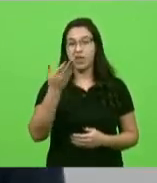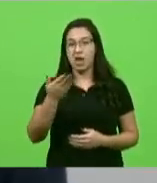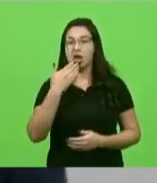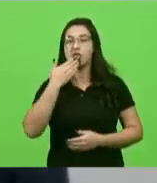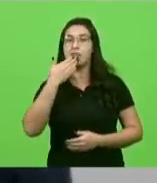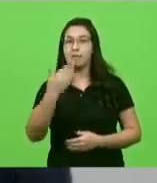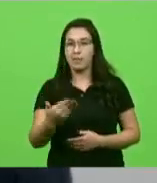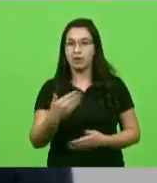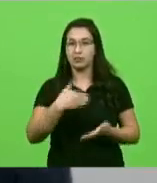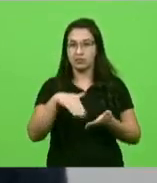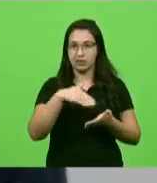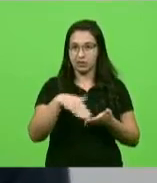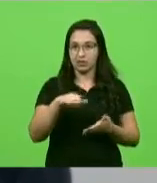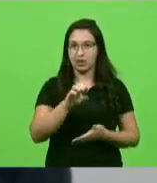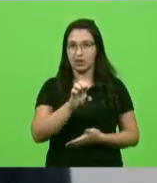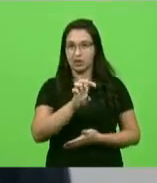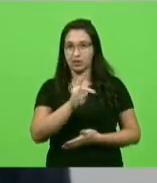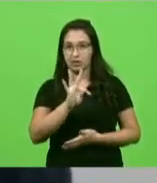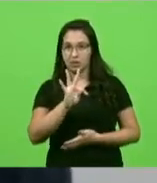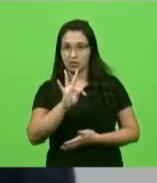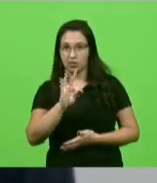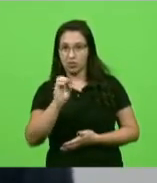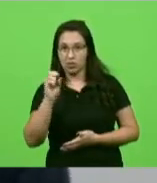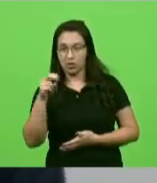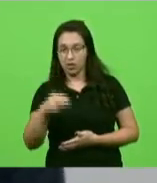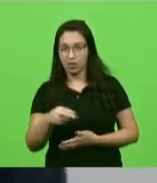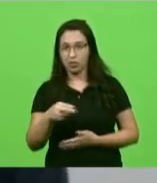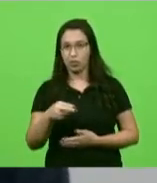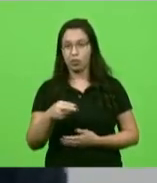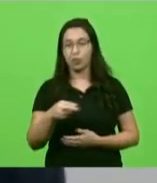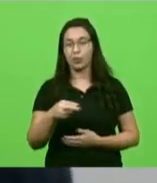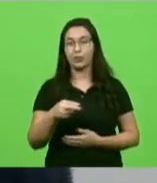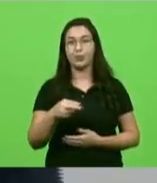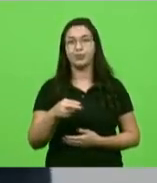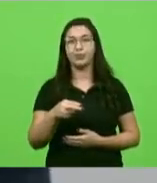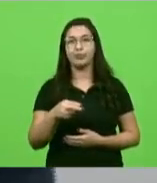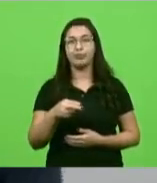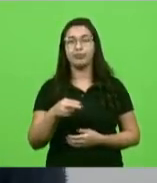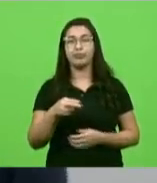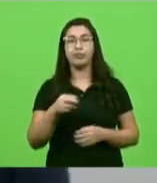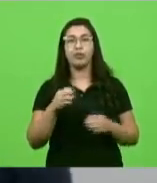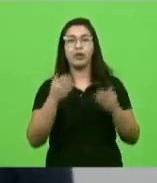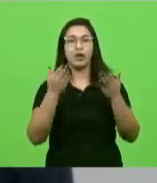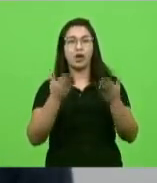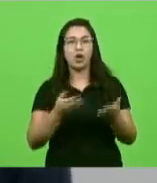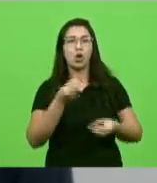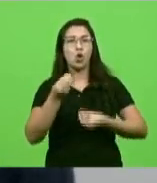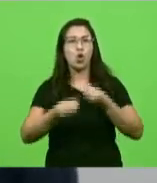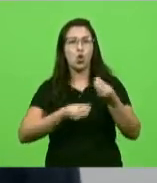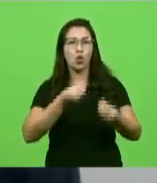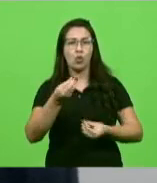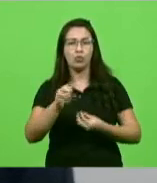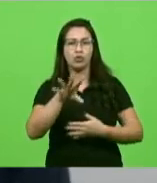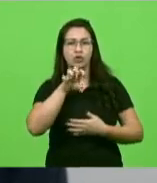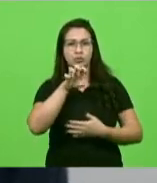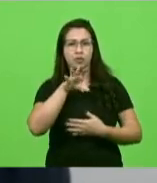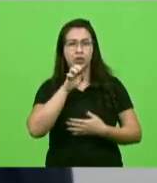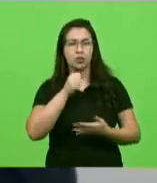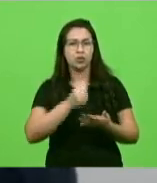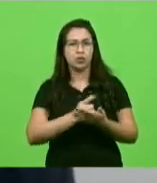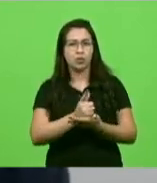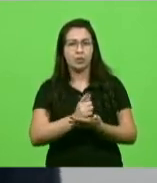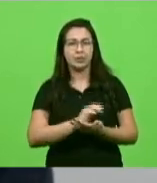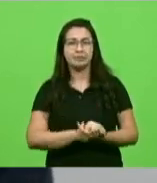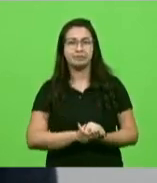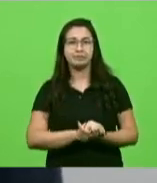ao secretário Elton para que informe que pé se encontrava as compras, em especial a dos respiradores.